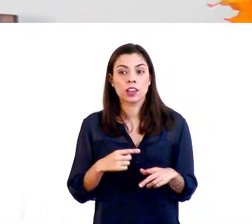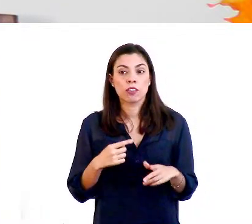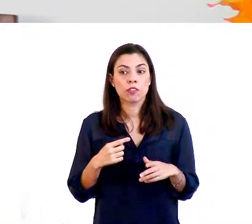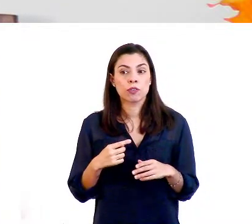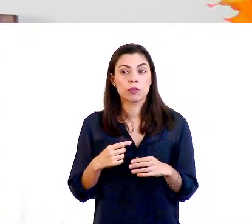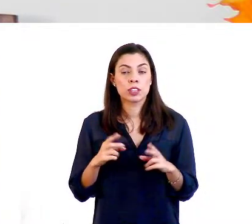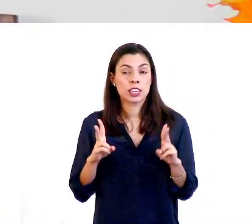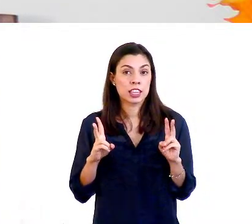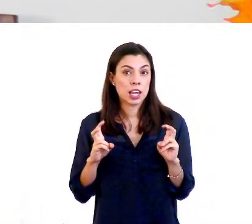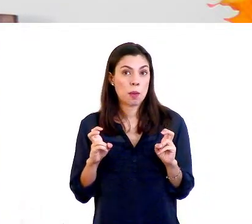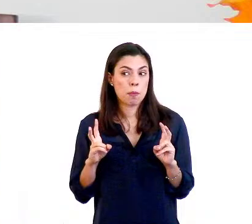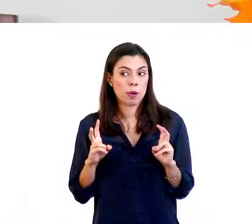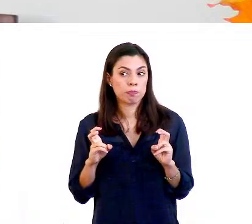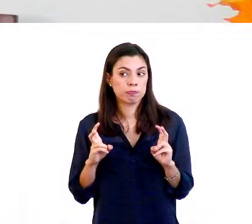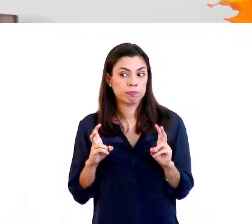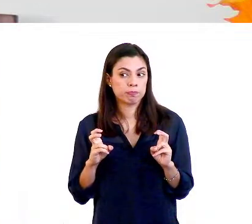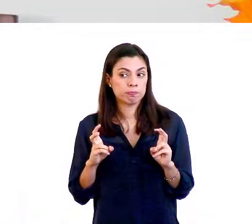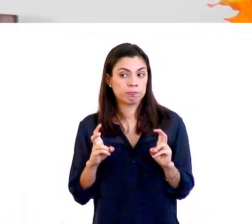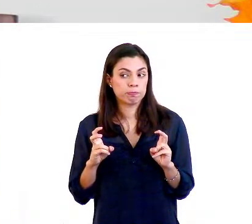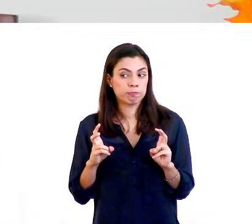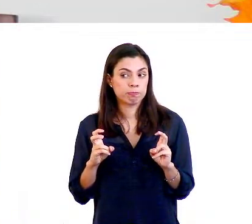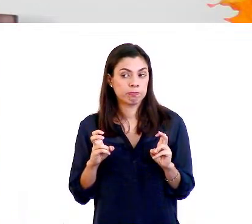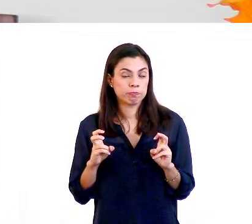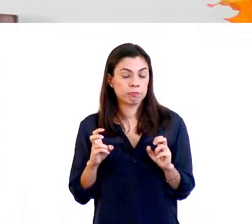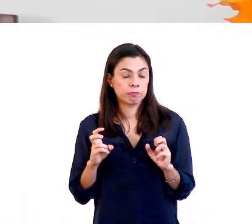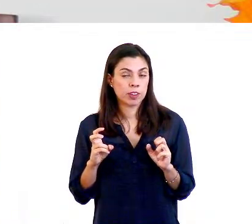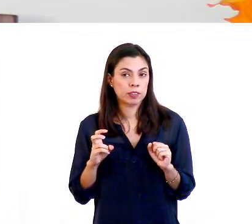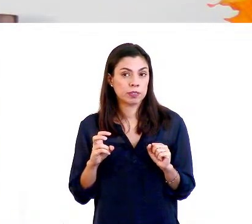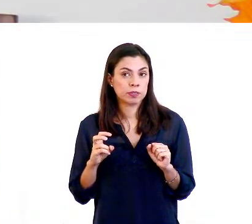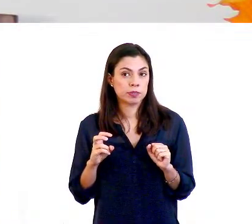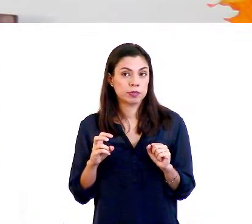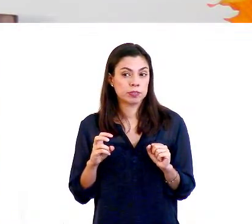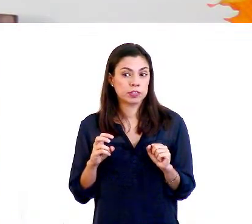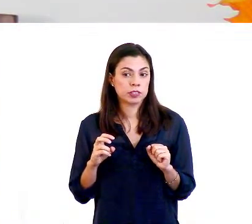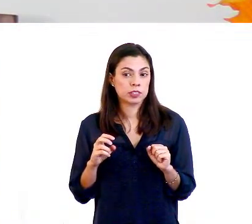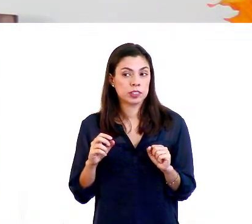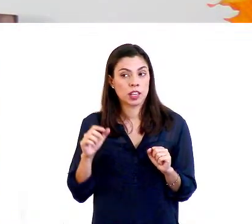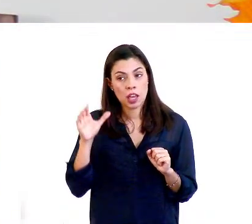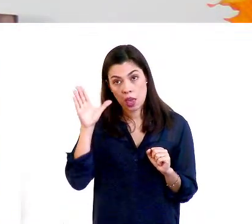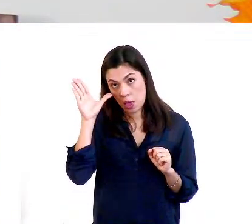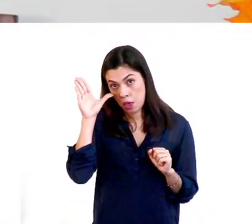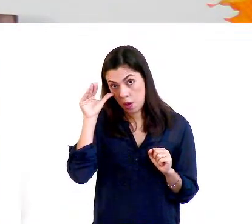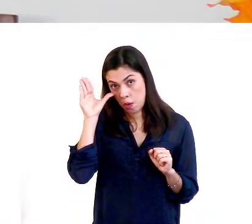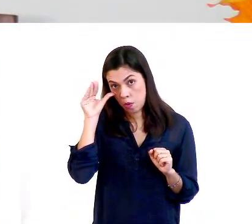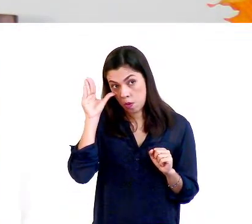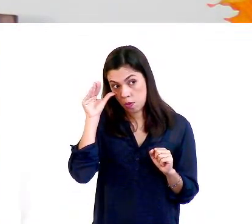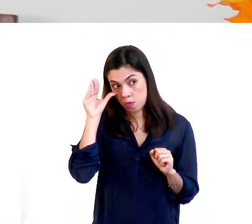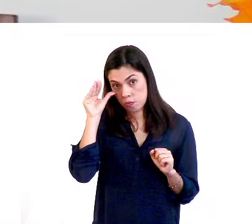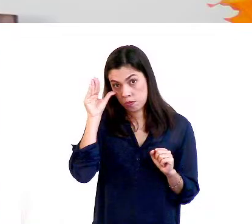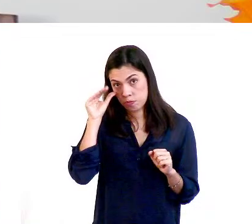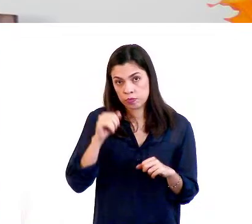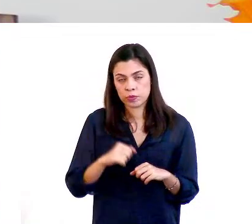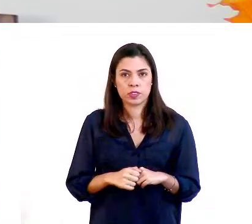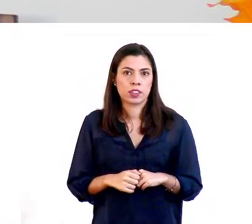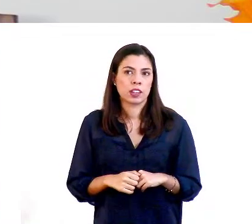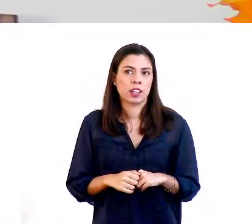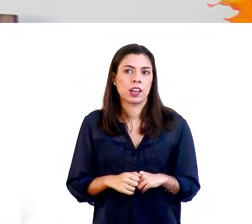É esse que está um pouquinho antes aí do nosso texto que lemos, os versículos 4 a 8, fala de